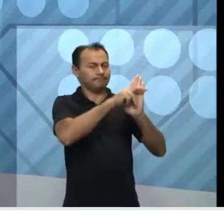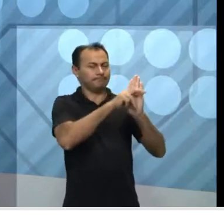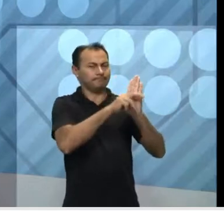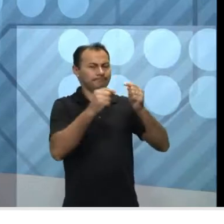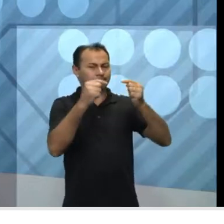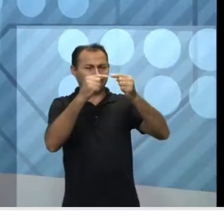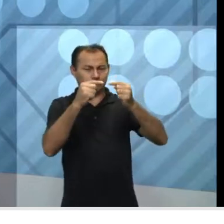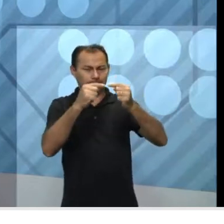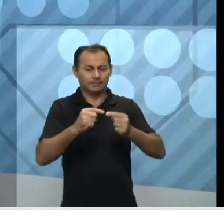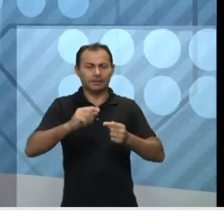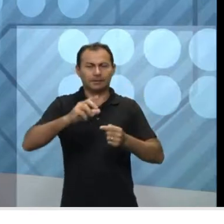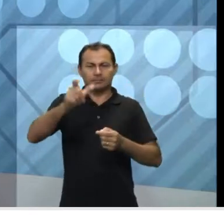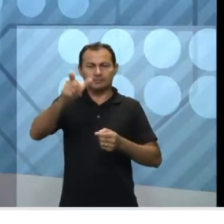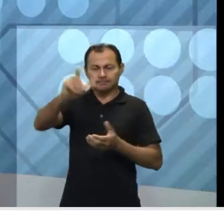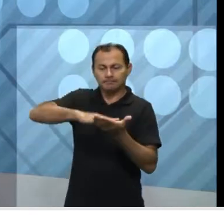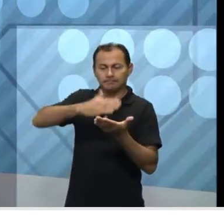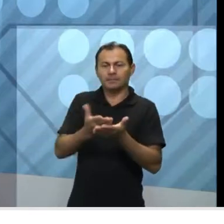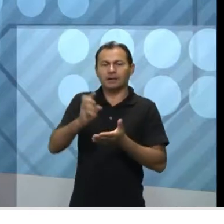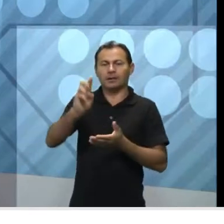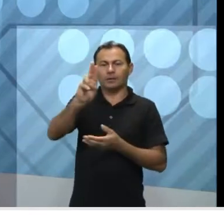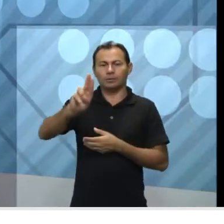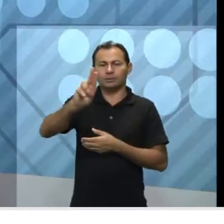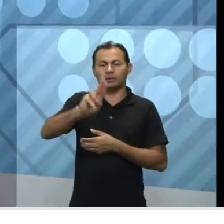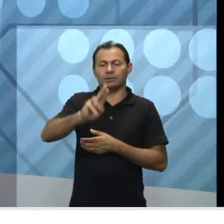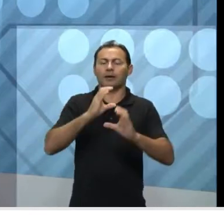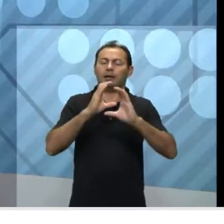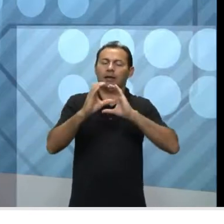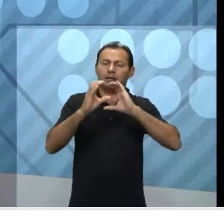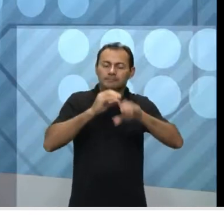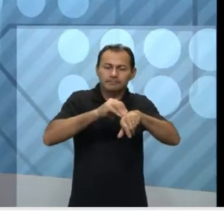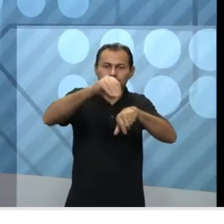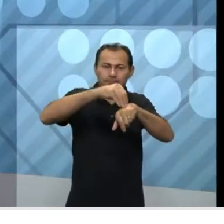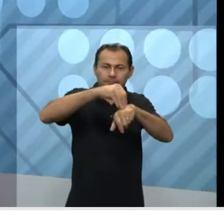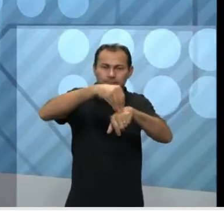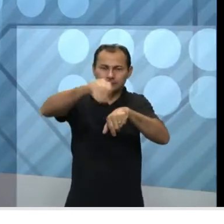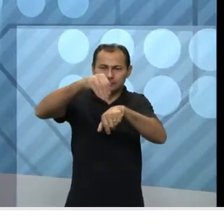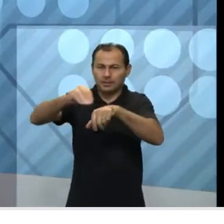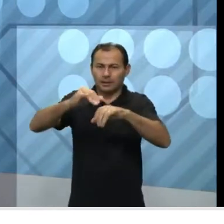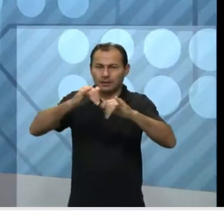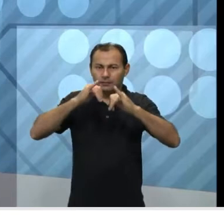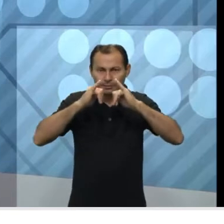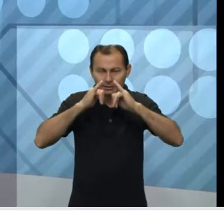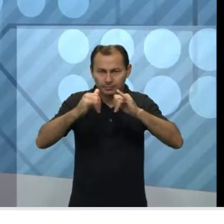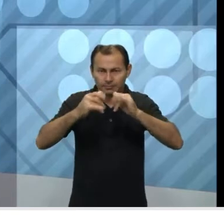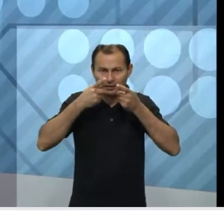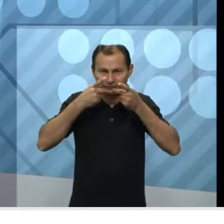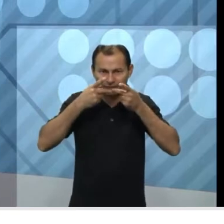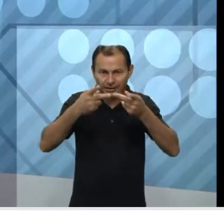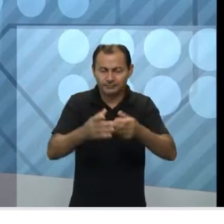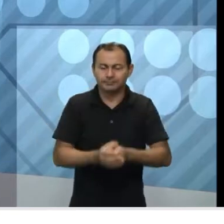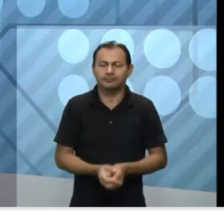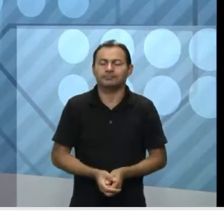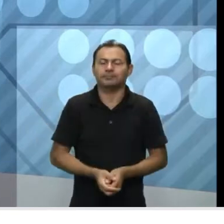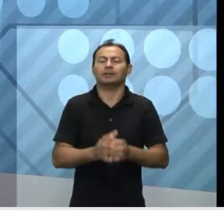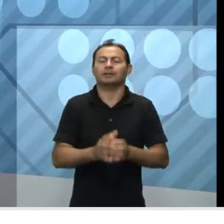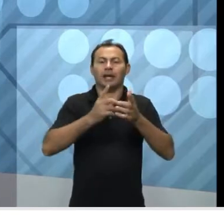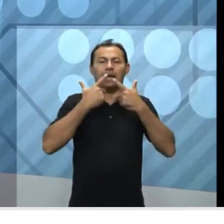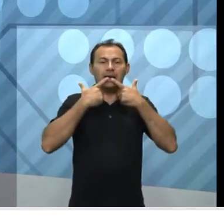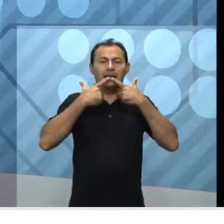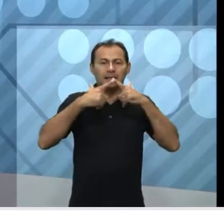está utilizando para transmitir a informação que está sendo dada. Então, isso é língua que tem uma